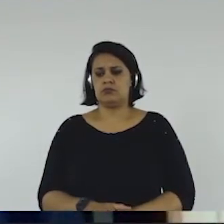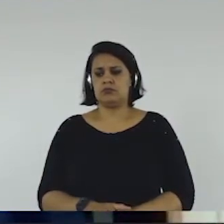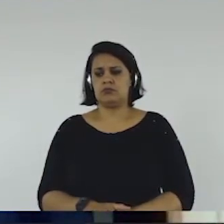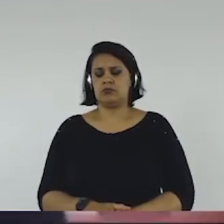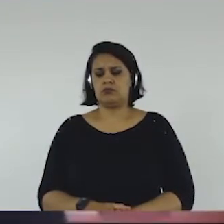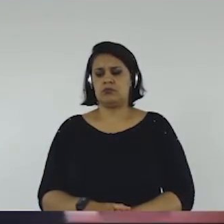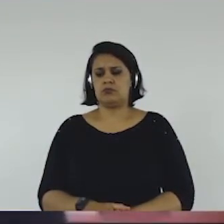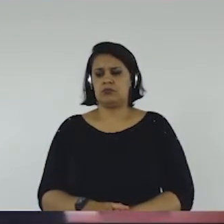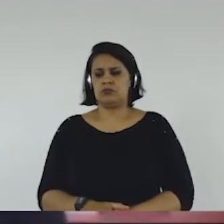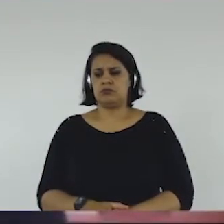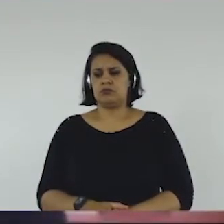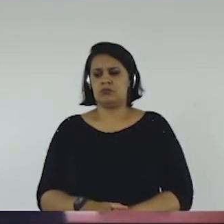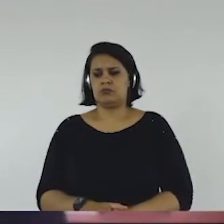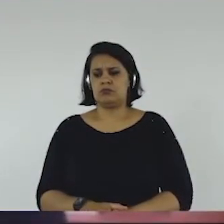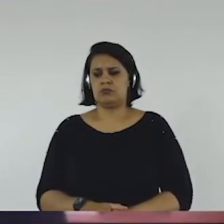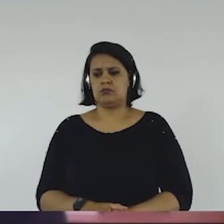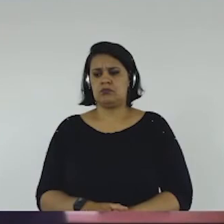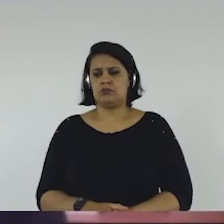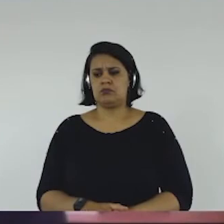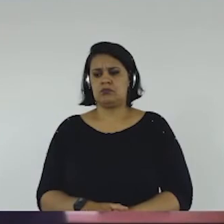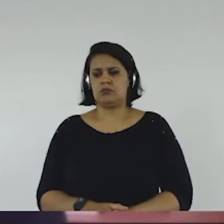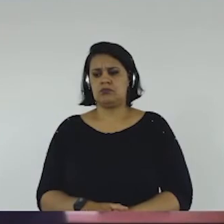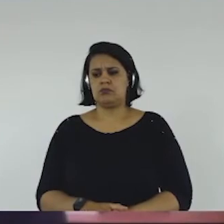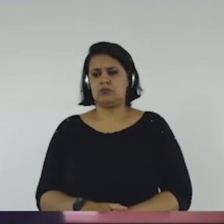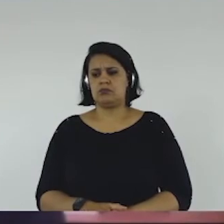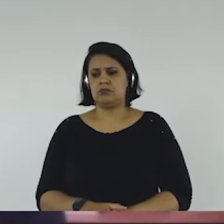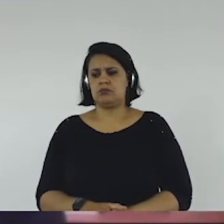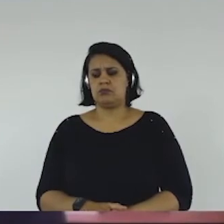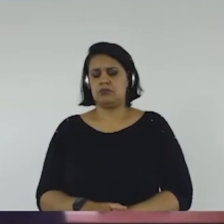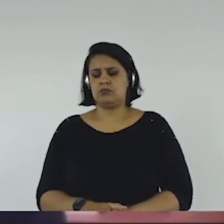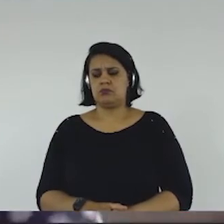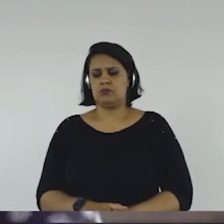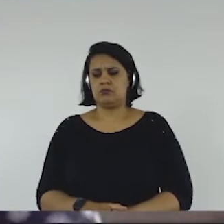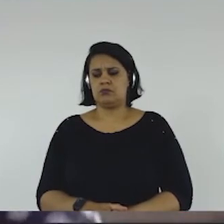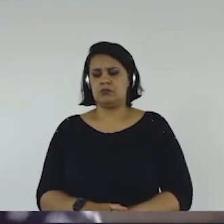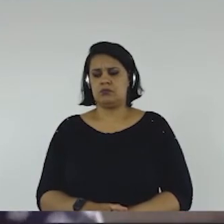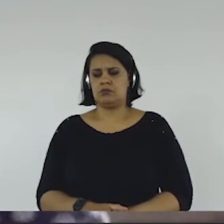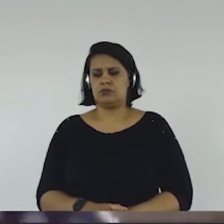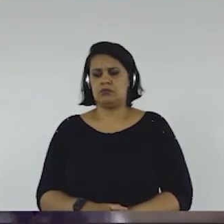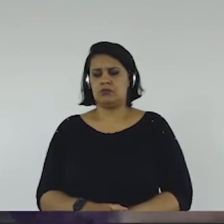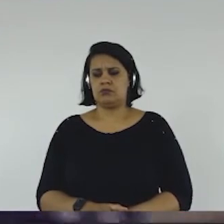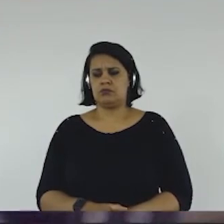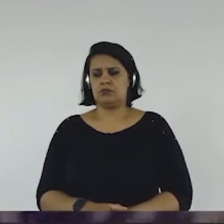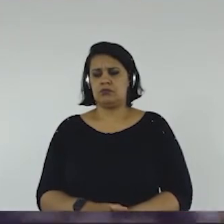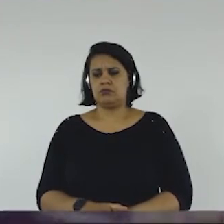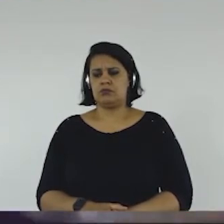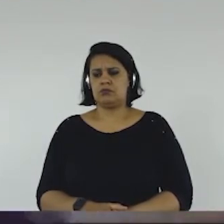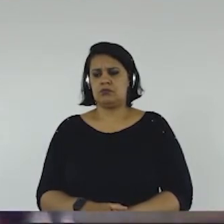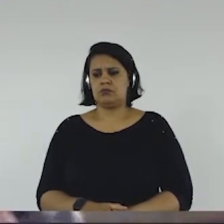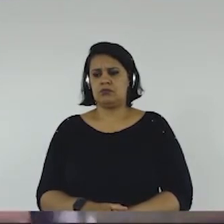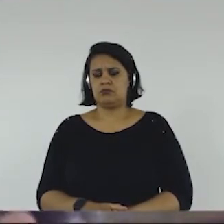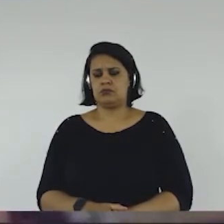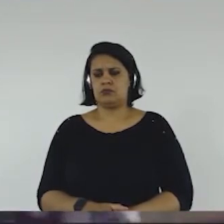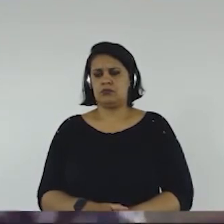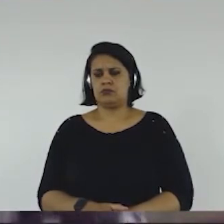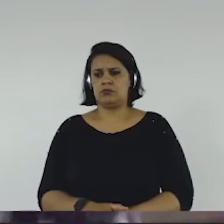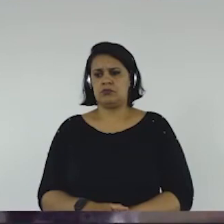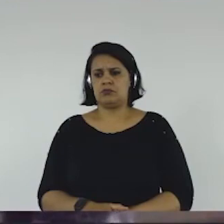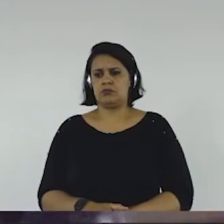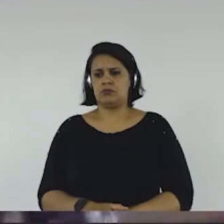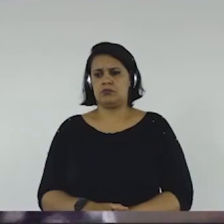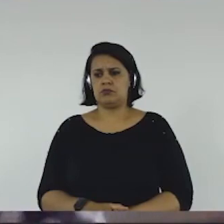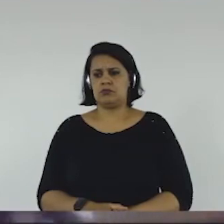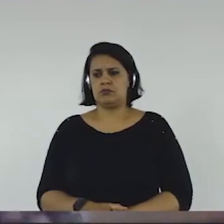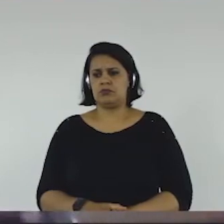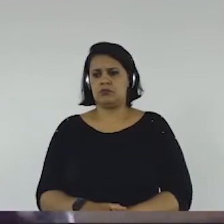Doutora Adriana. Quer começar, Adriana? Joaquim, posso começar. Eu tenho uma visão um pouco diferente do Augusto. Eu